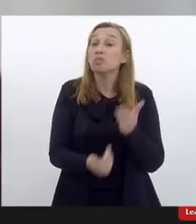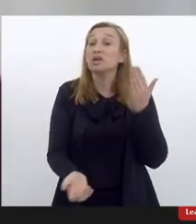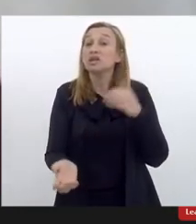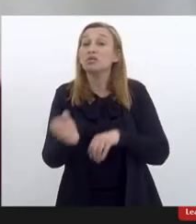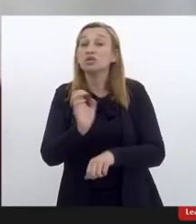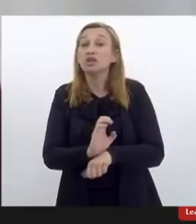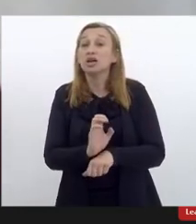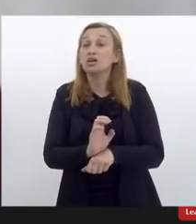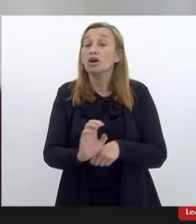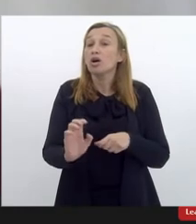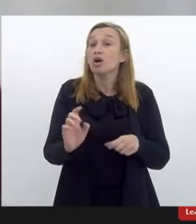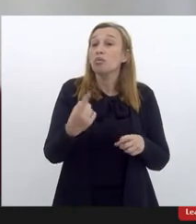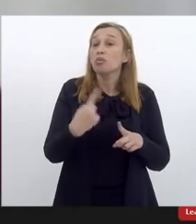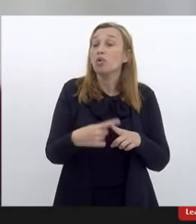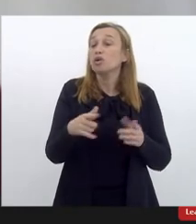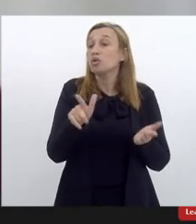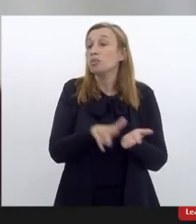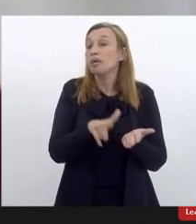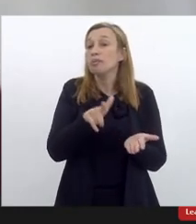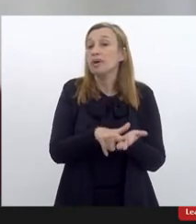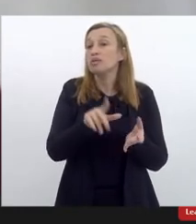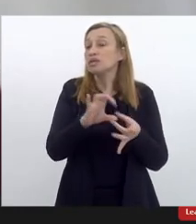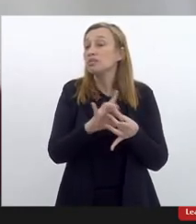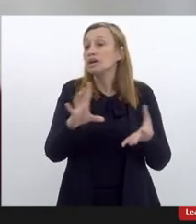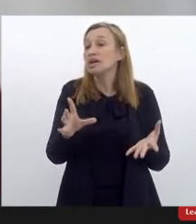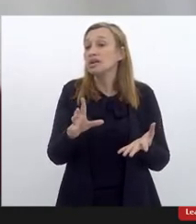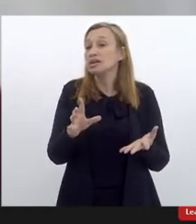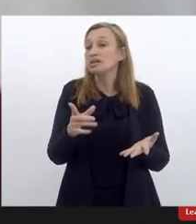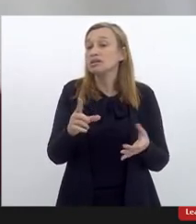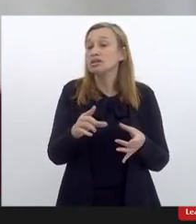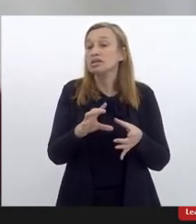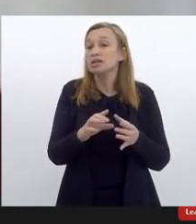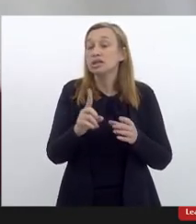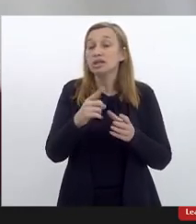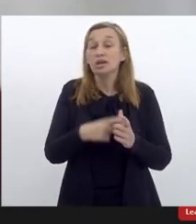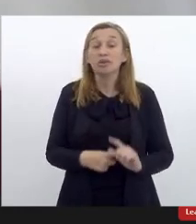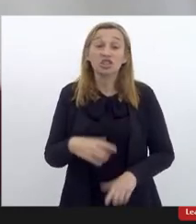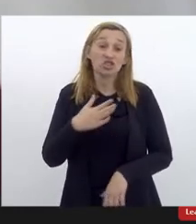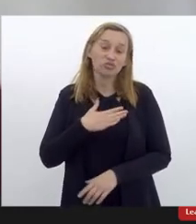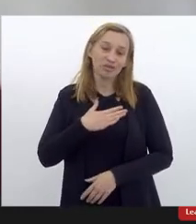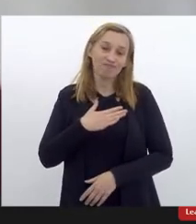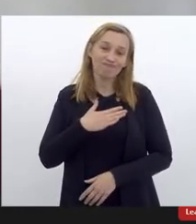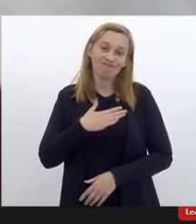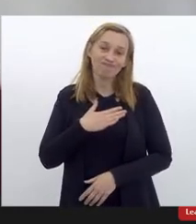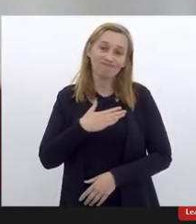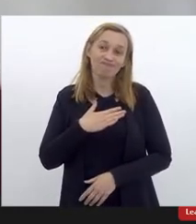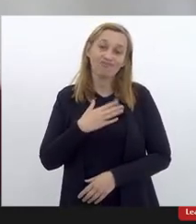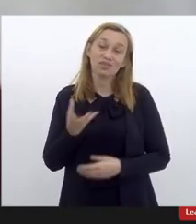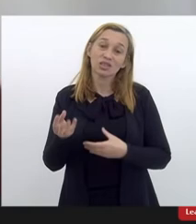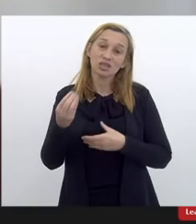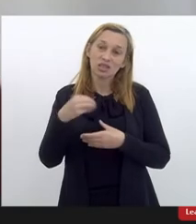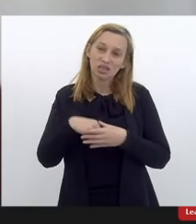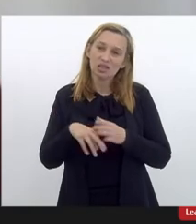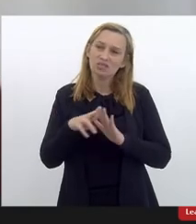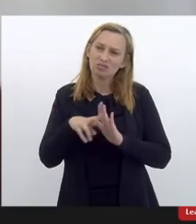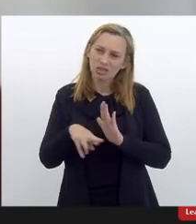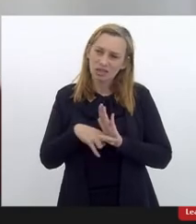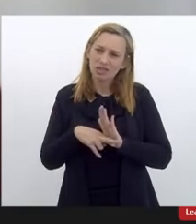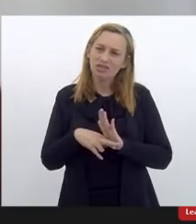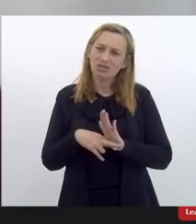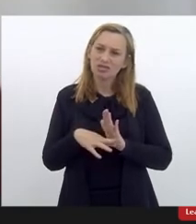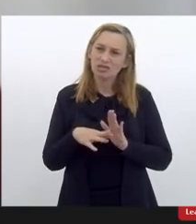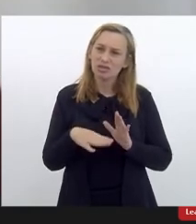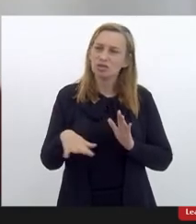porque o papel de autorização de estágio dependia da minha assinatura? Isso é um trâmite interno, um trâmite das